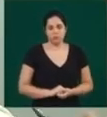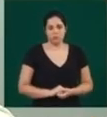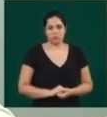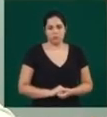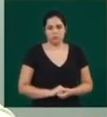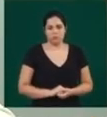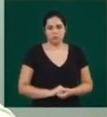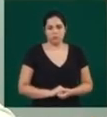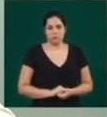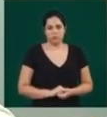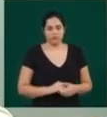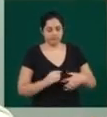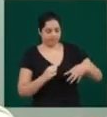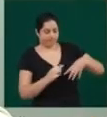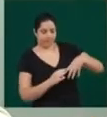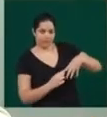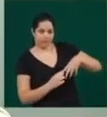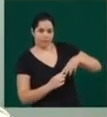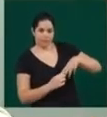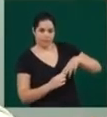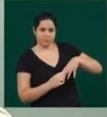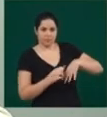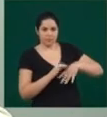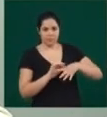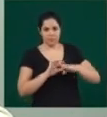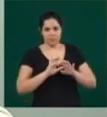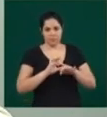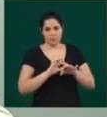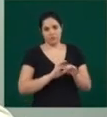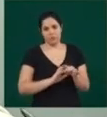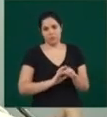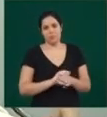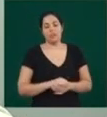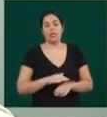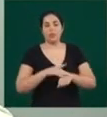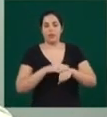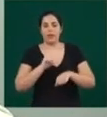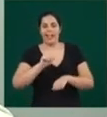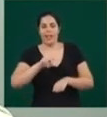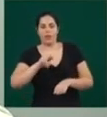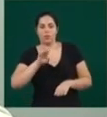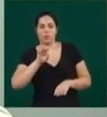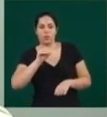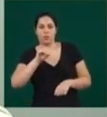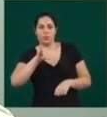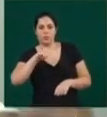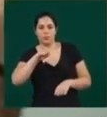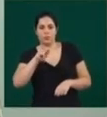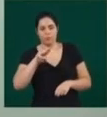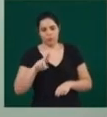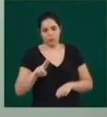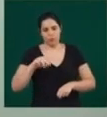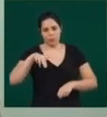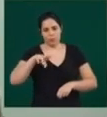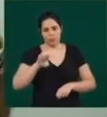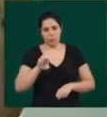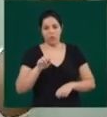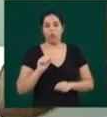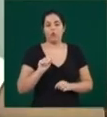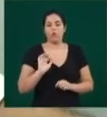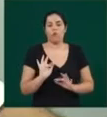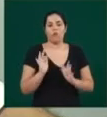e afeta as articulações. É uma doença chamada de autoimune, na qual o sistema imunológico do organismo, que é o sistema de